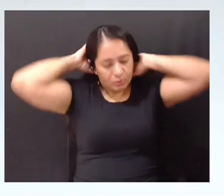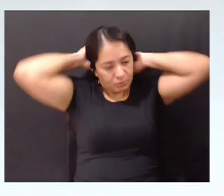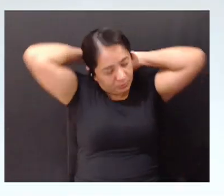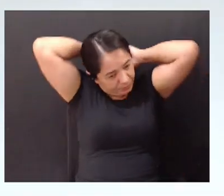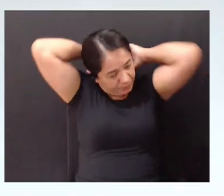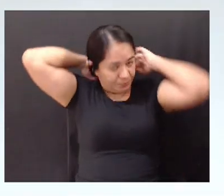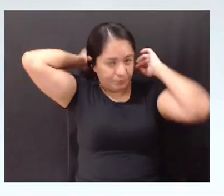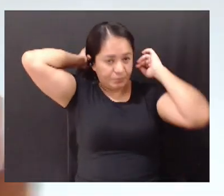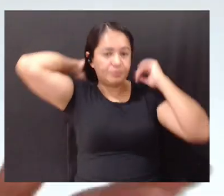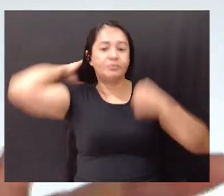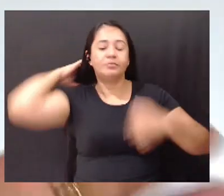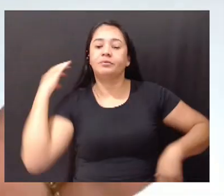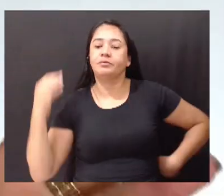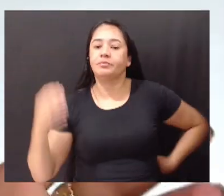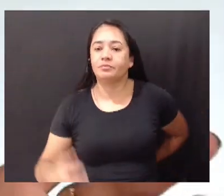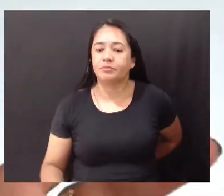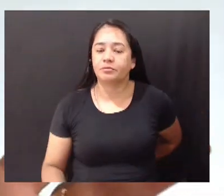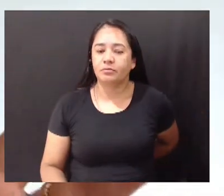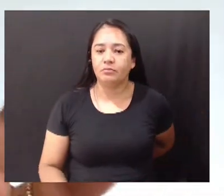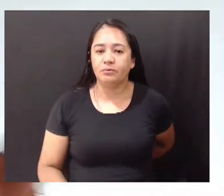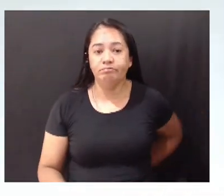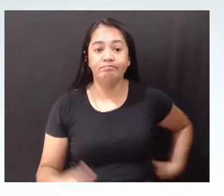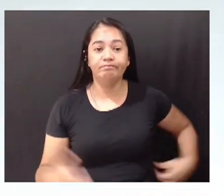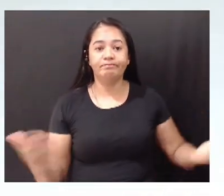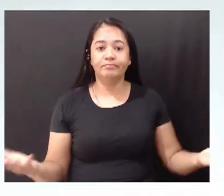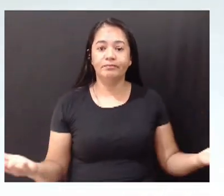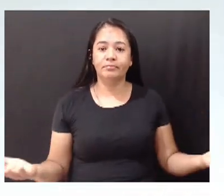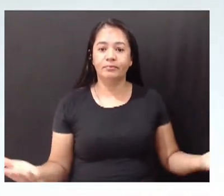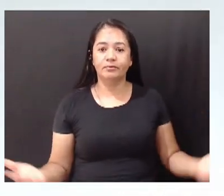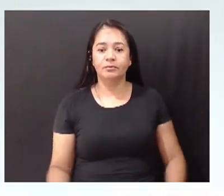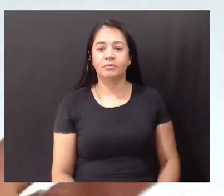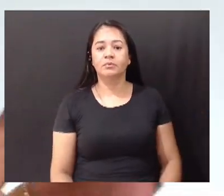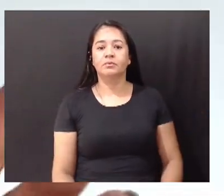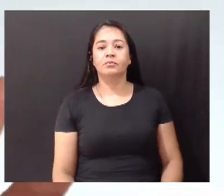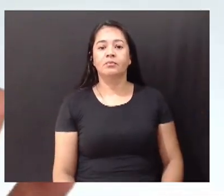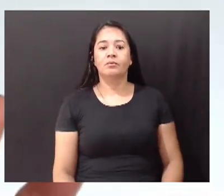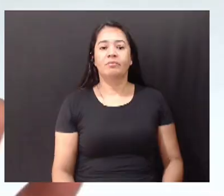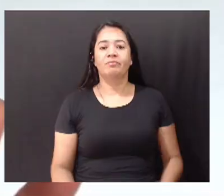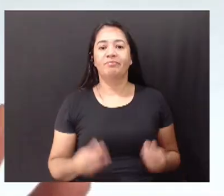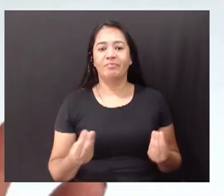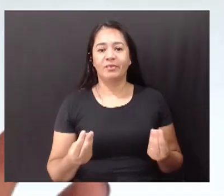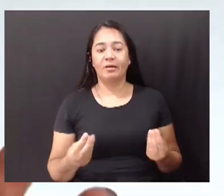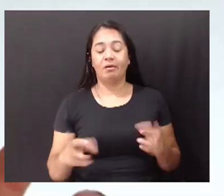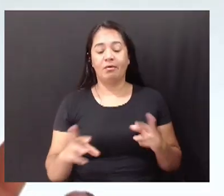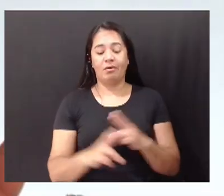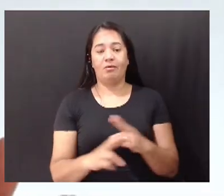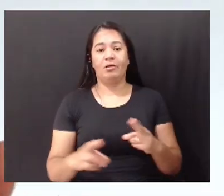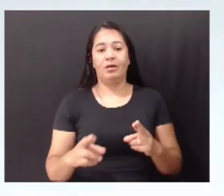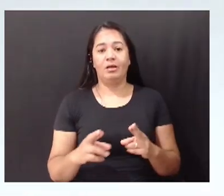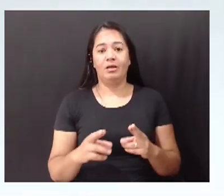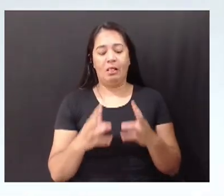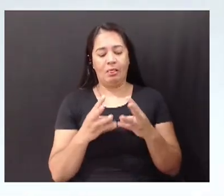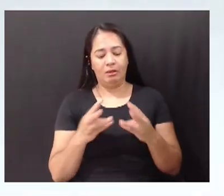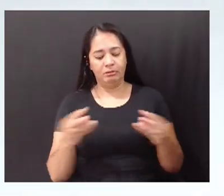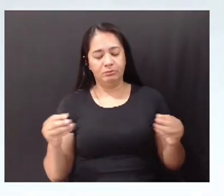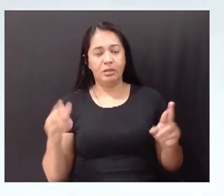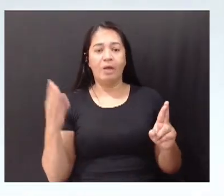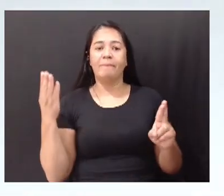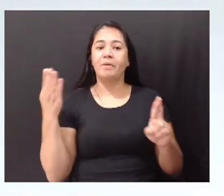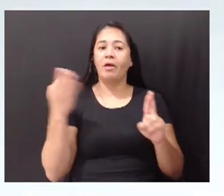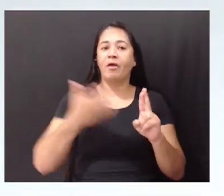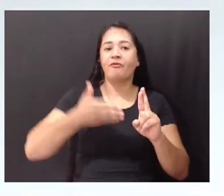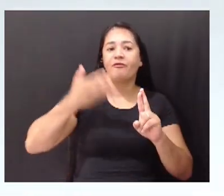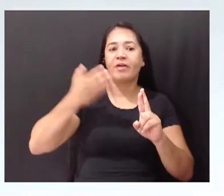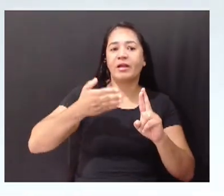almoçando, por exemplo. E aí, necessariamente, vai ficar essa relação toda destrutiva, sem referências. Então, esse é um ponto